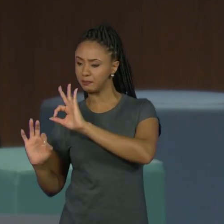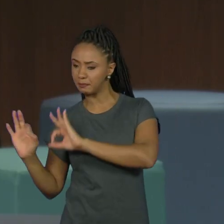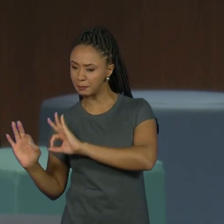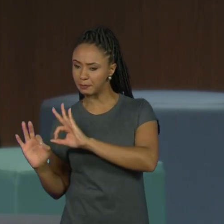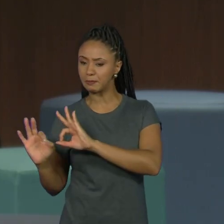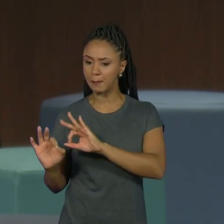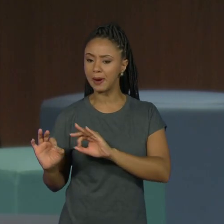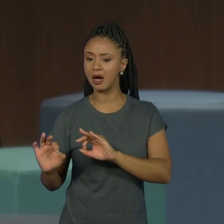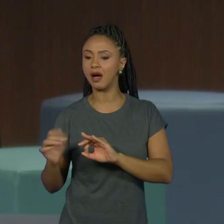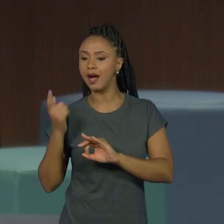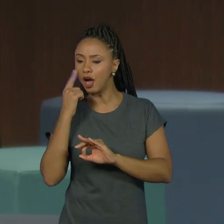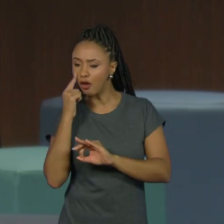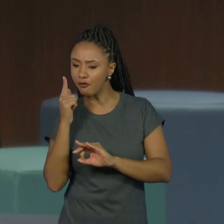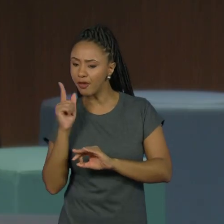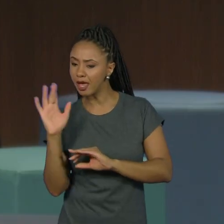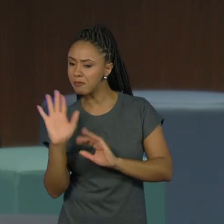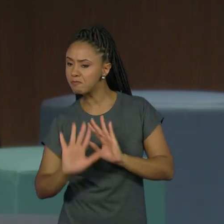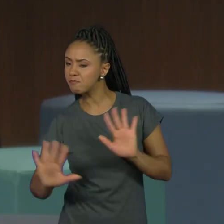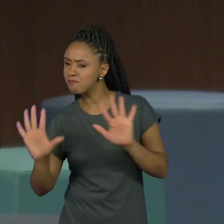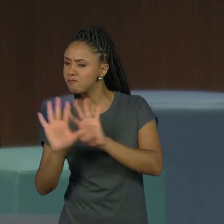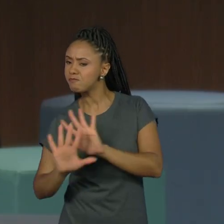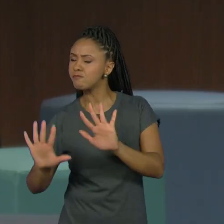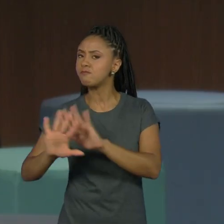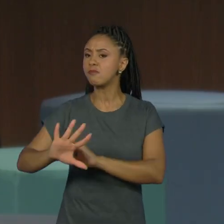na operação, você vai ter